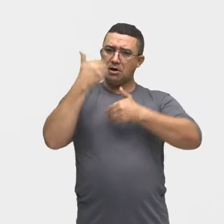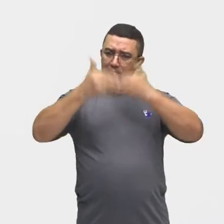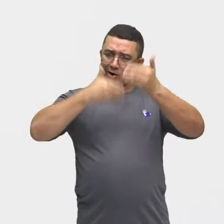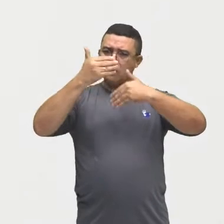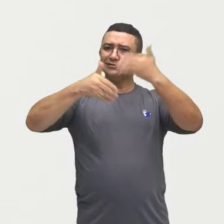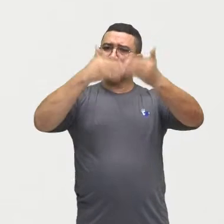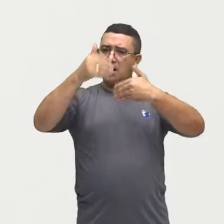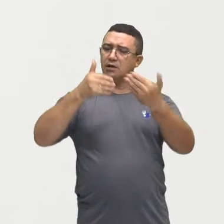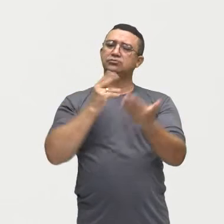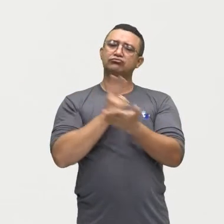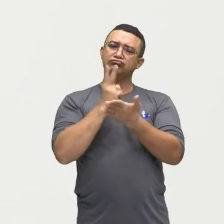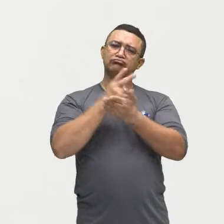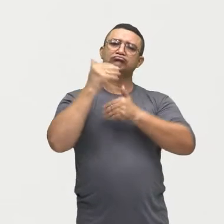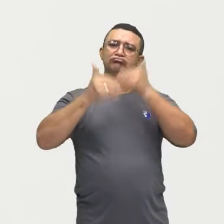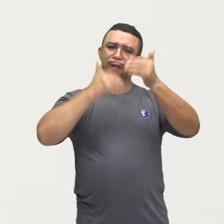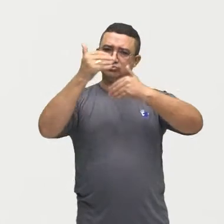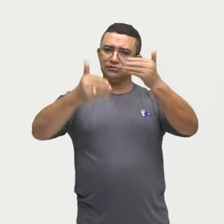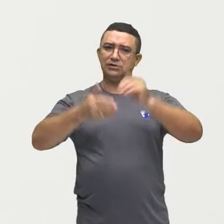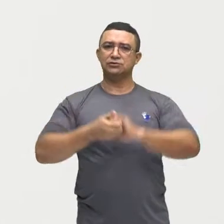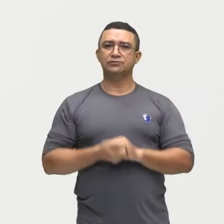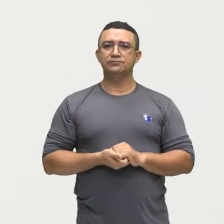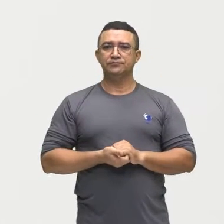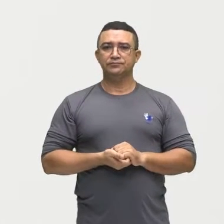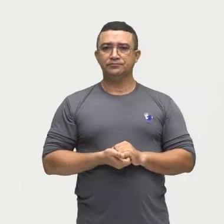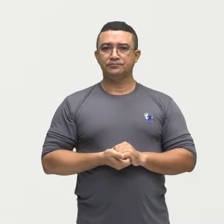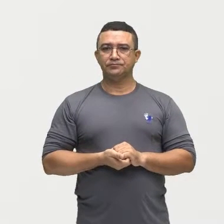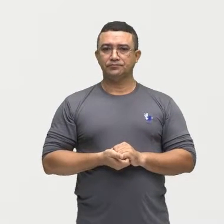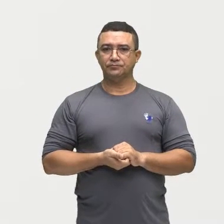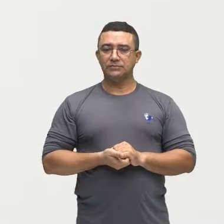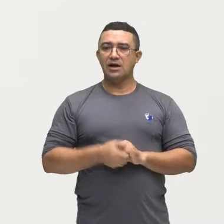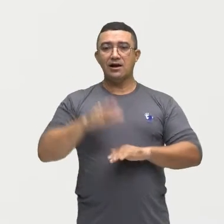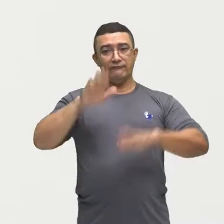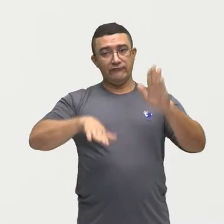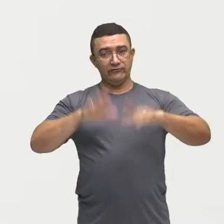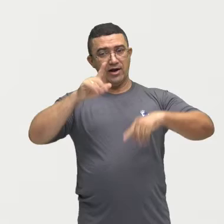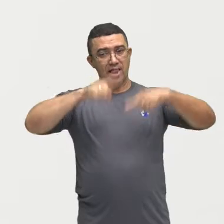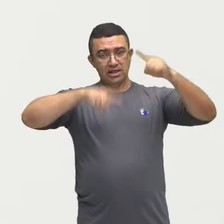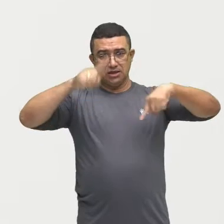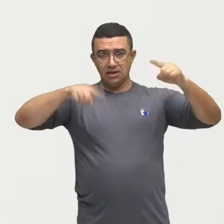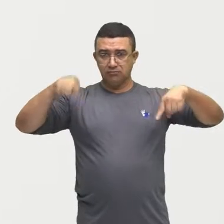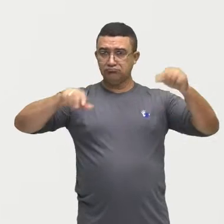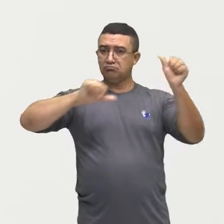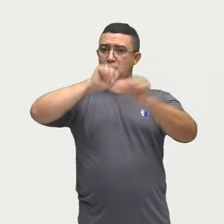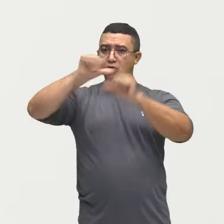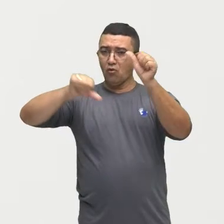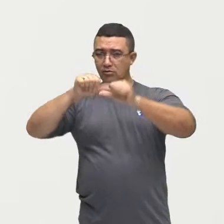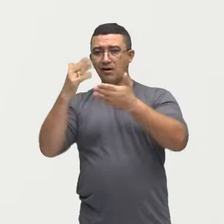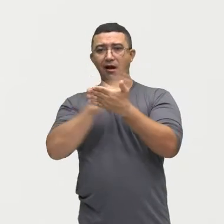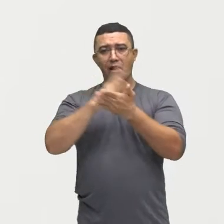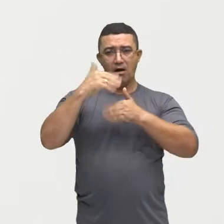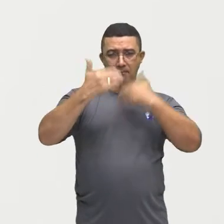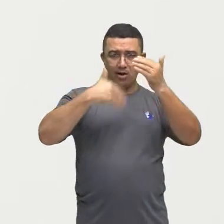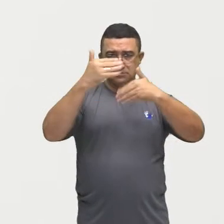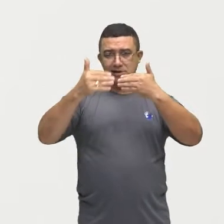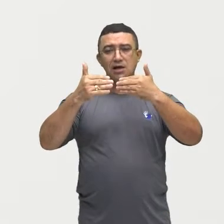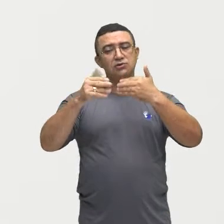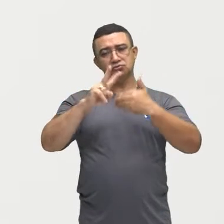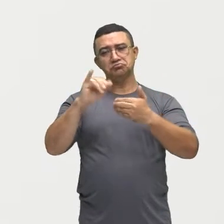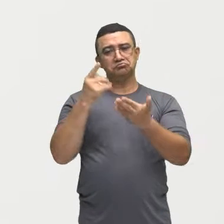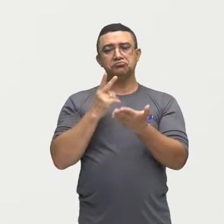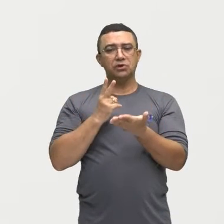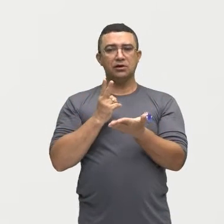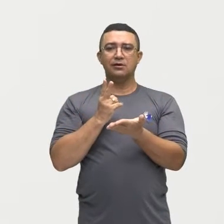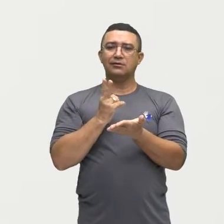de desenvolvimento, tá bom? Então vai mudando ali, a gente tem alguns processos que vão mudar, que são